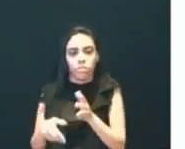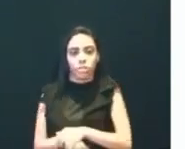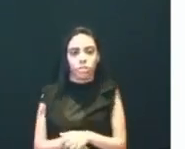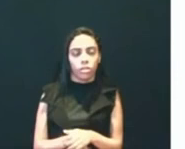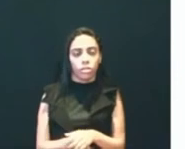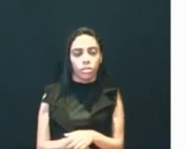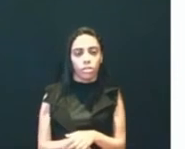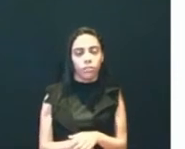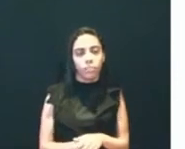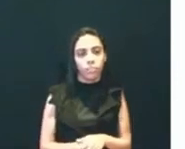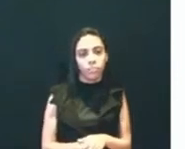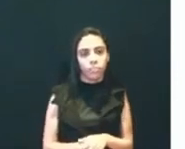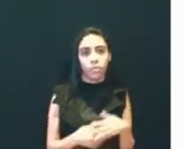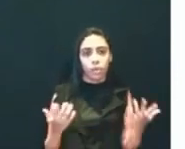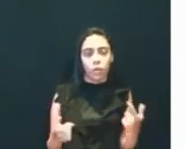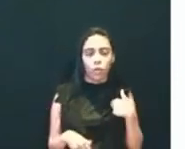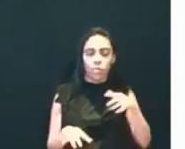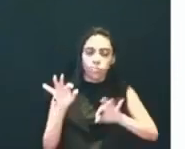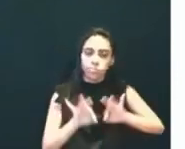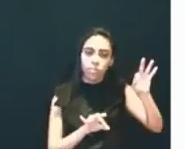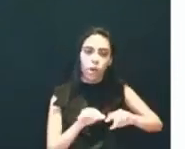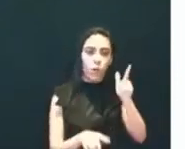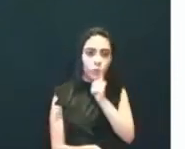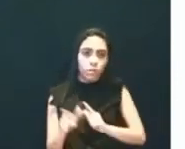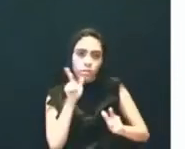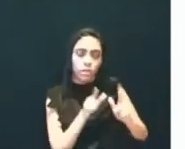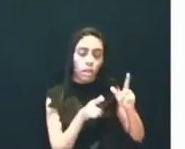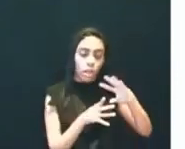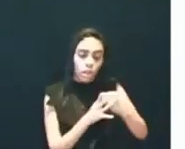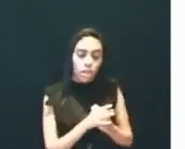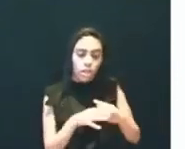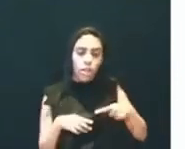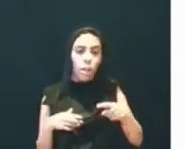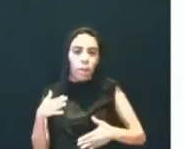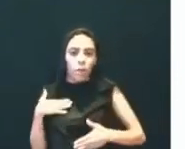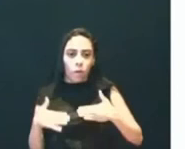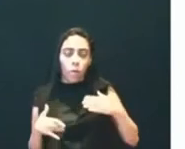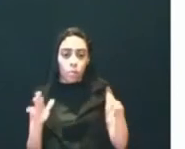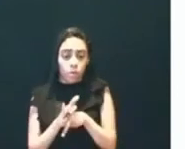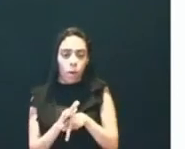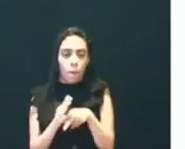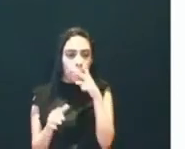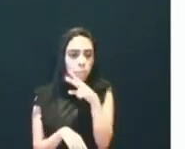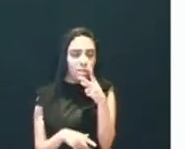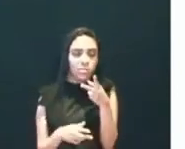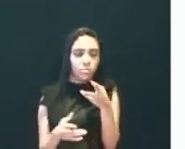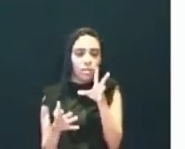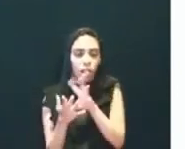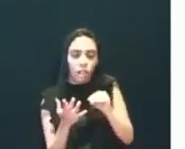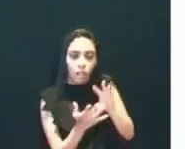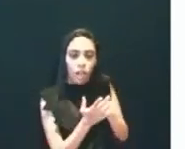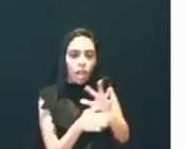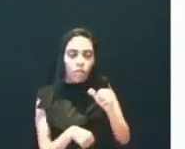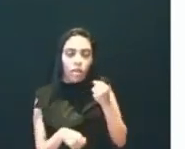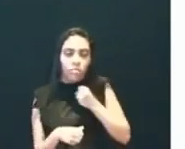esquema imunossupressor. E aí eu consigo fazer com que as células do próprio paciente aprendam a eliminar as